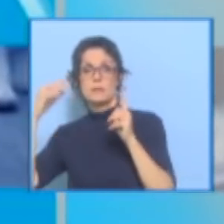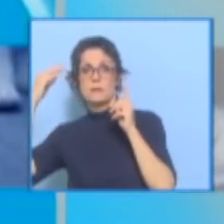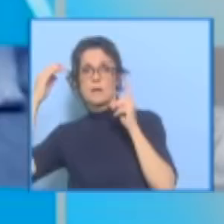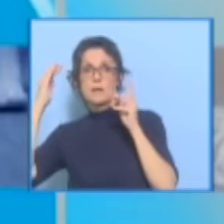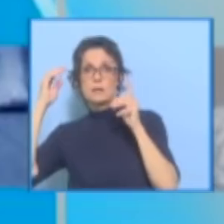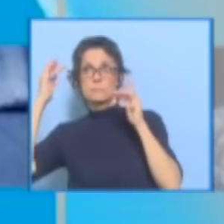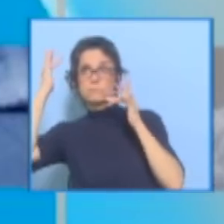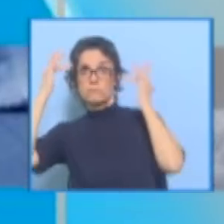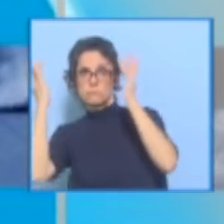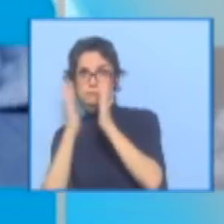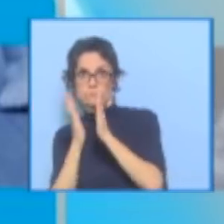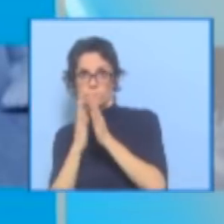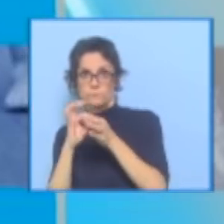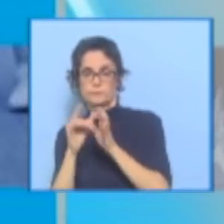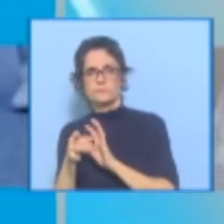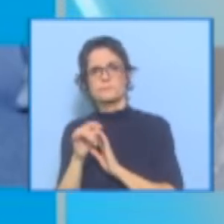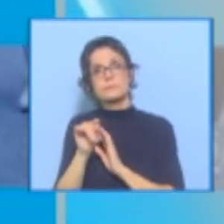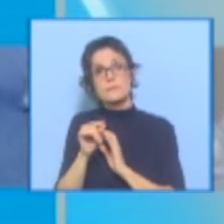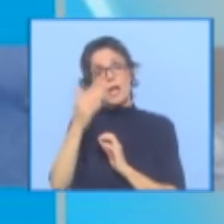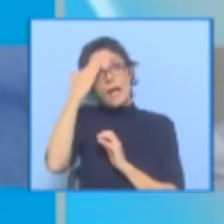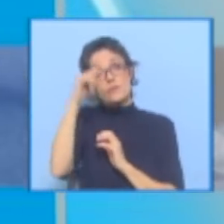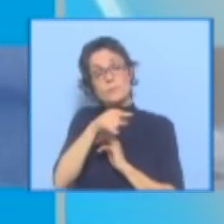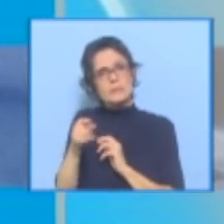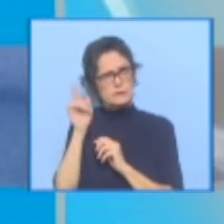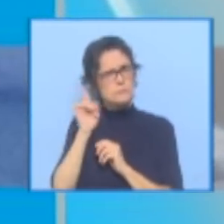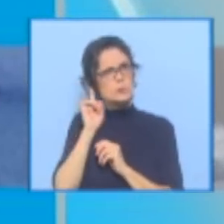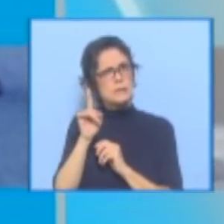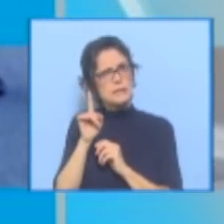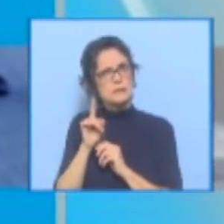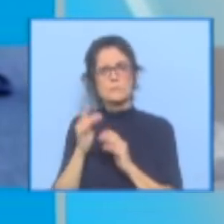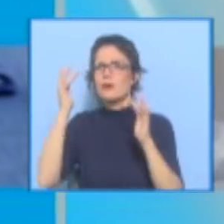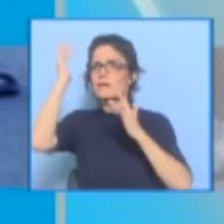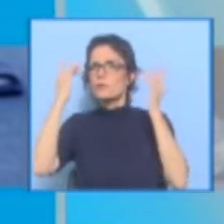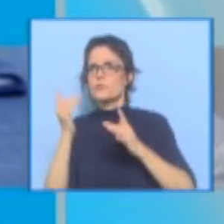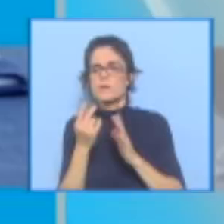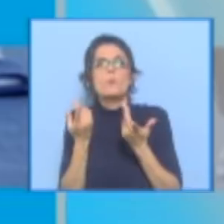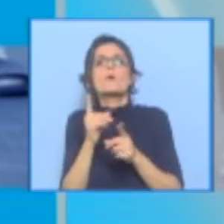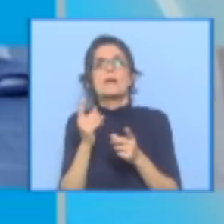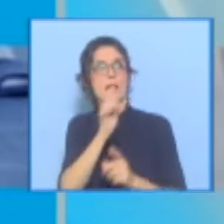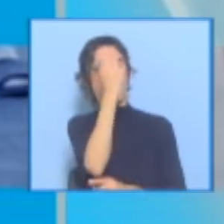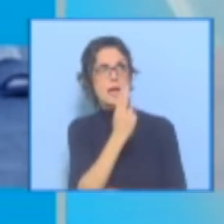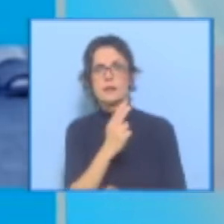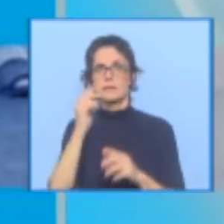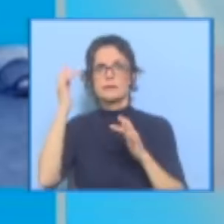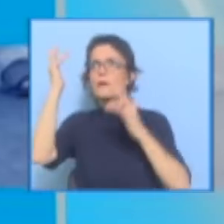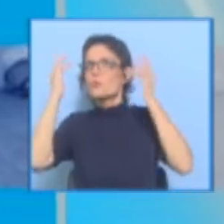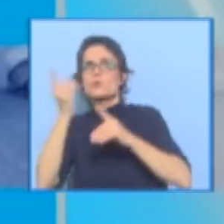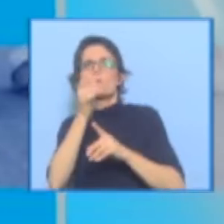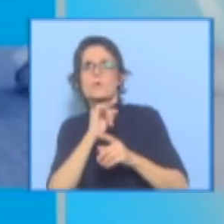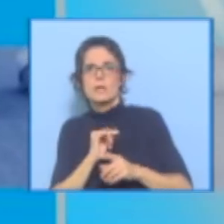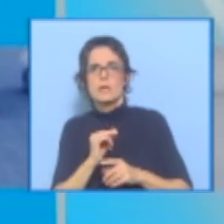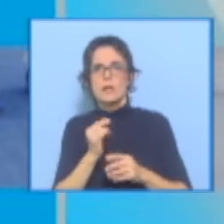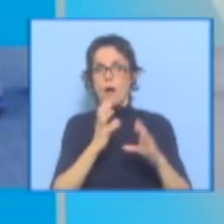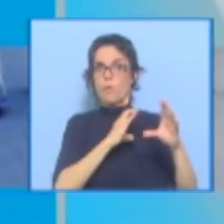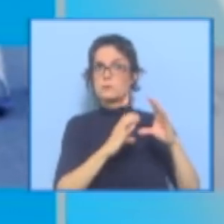criar uma ligação com os outros saberes, ou seja, a teologia e a arte, a teologia e a comunicação, a teologia e o direito, a teologia e a enfermagem,